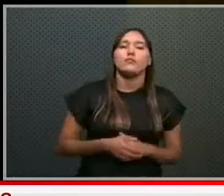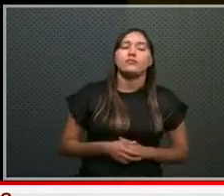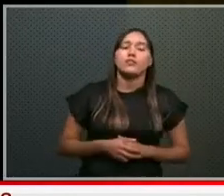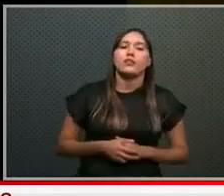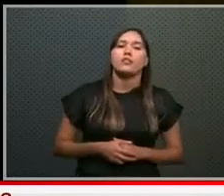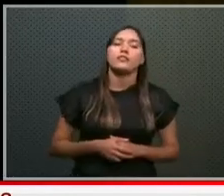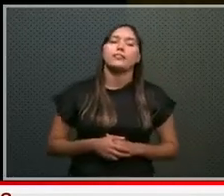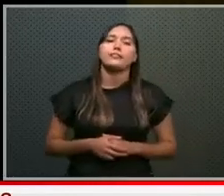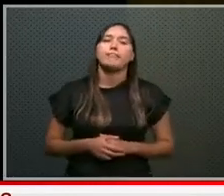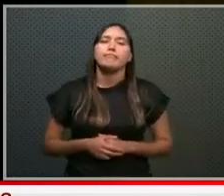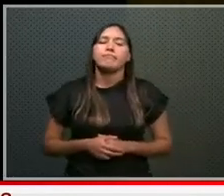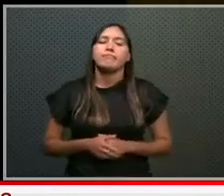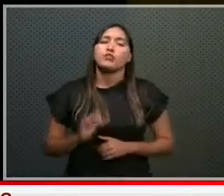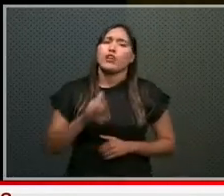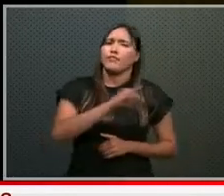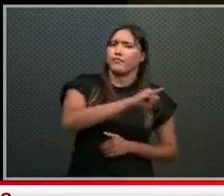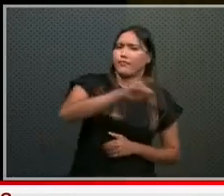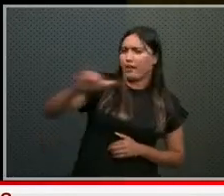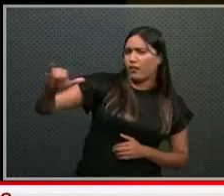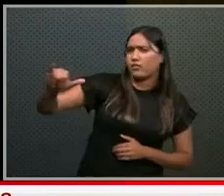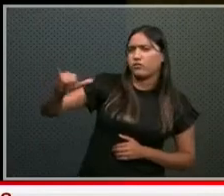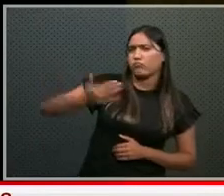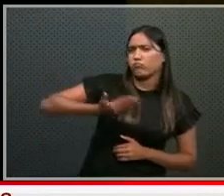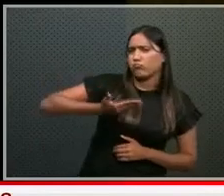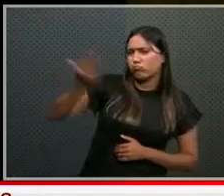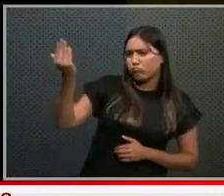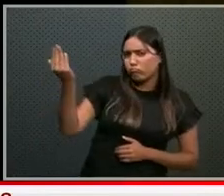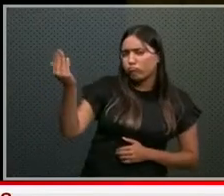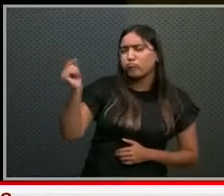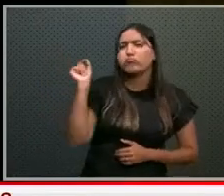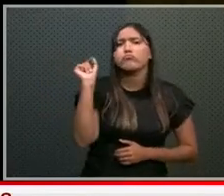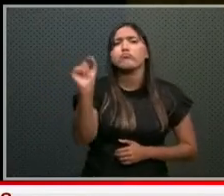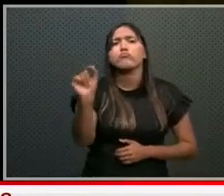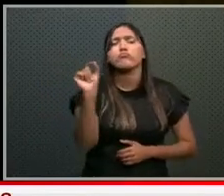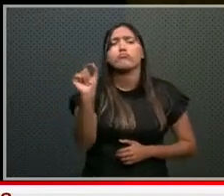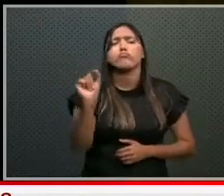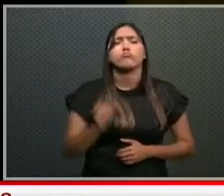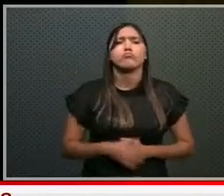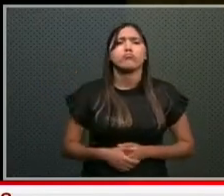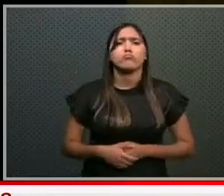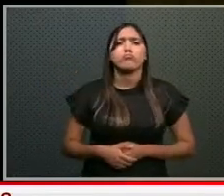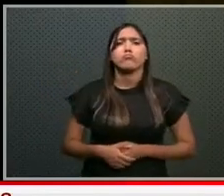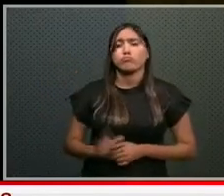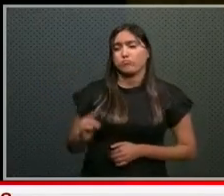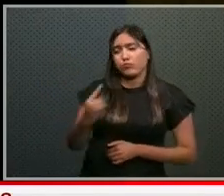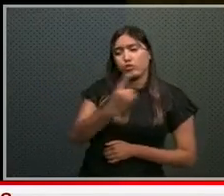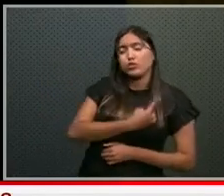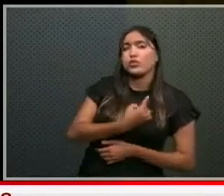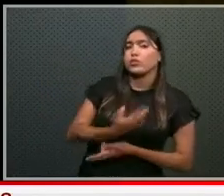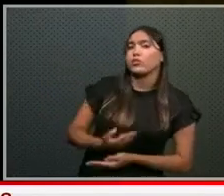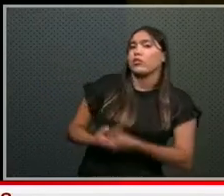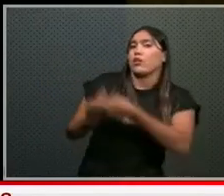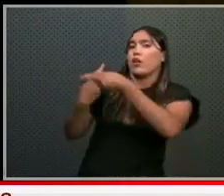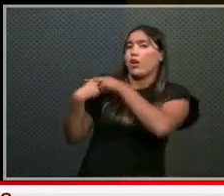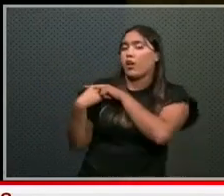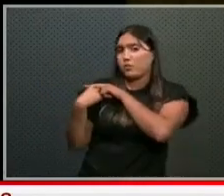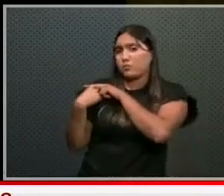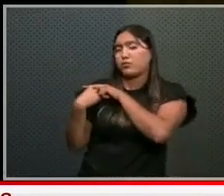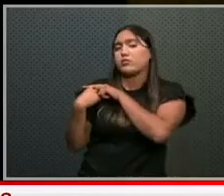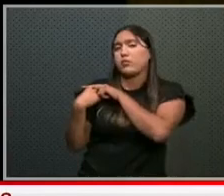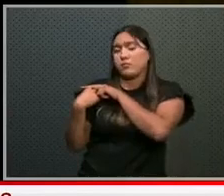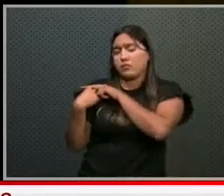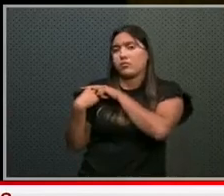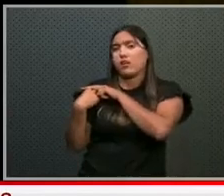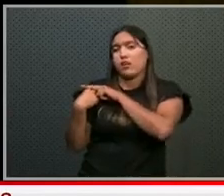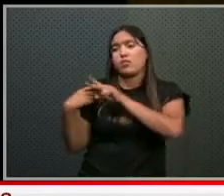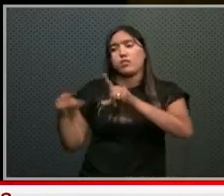pesquisadores membros aqui da dessa casa Legislativa Deputado bordado que a nossa tarefa a tarefa de desafios que